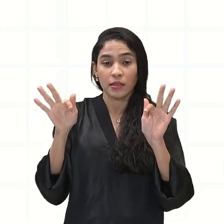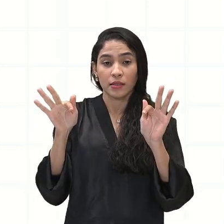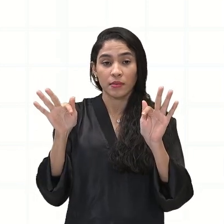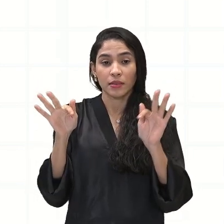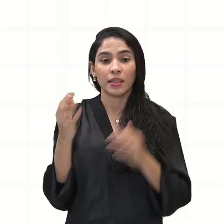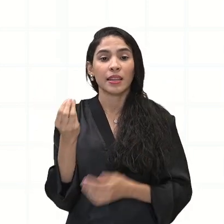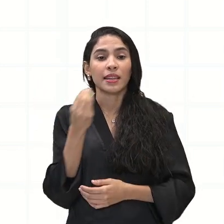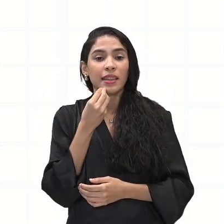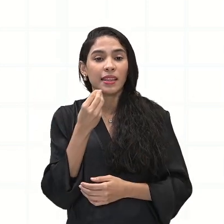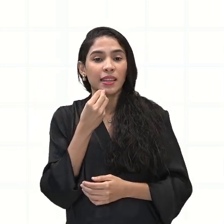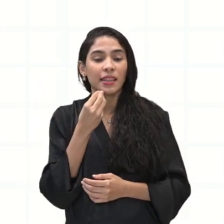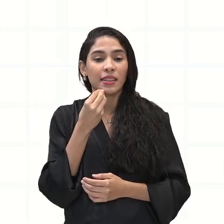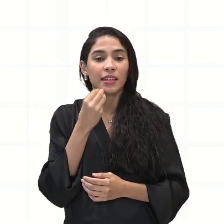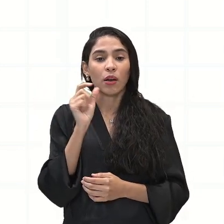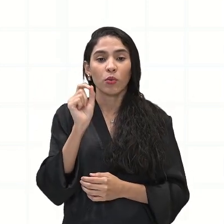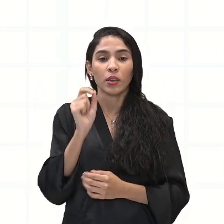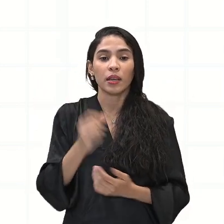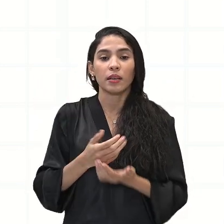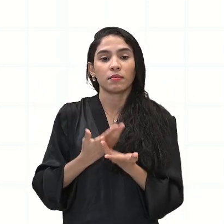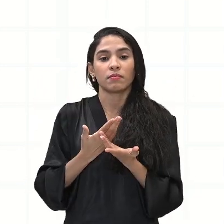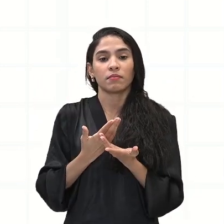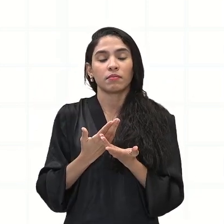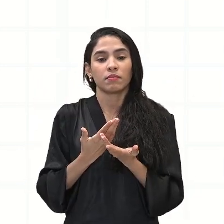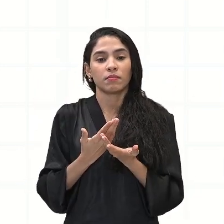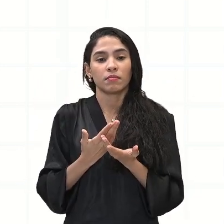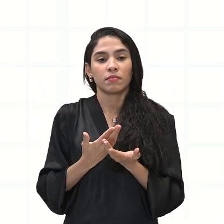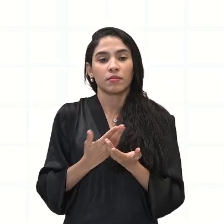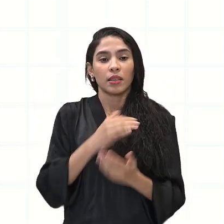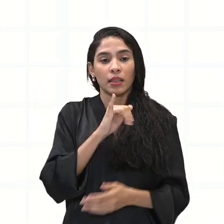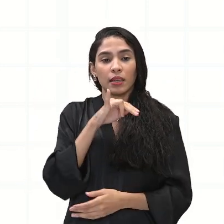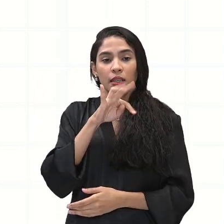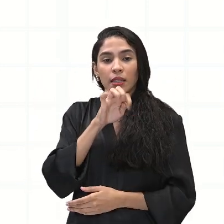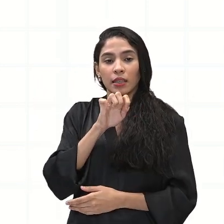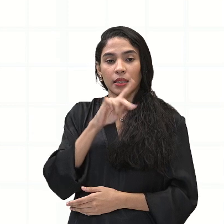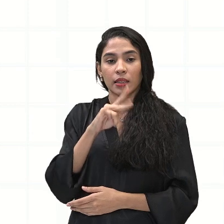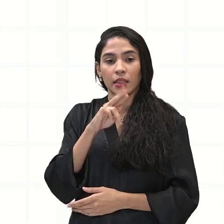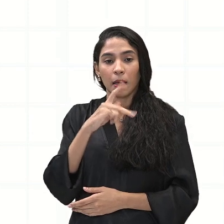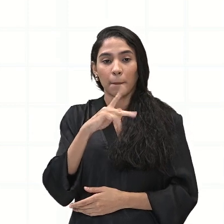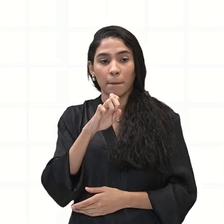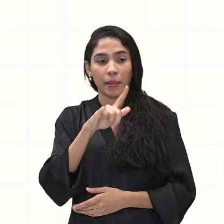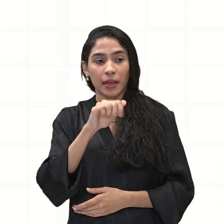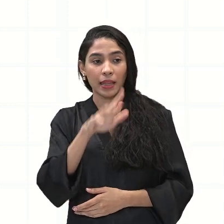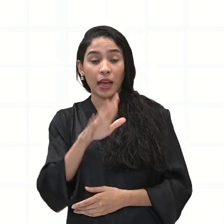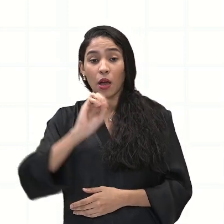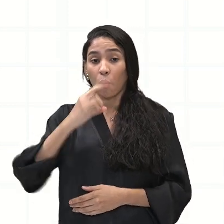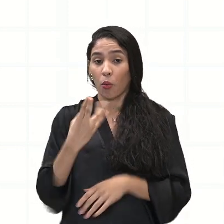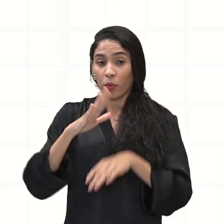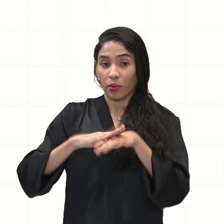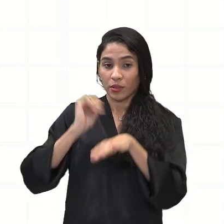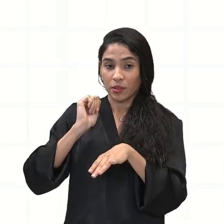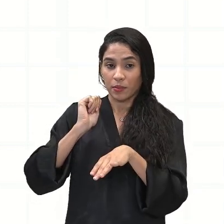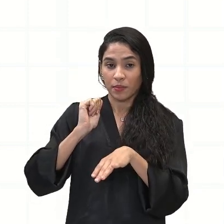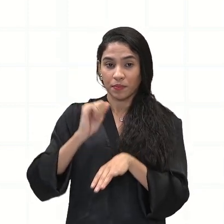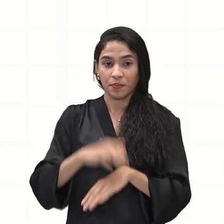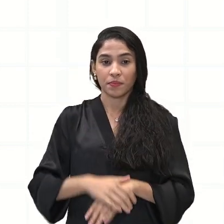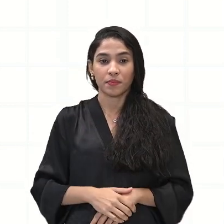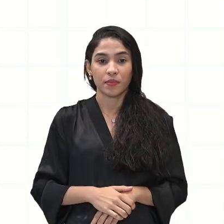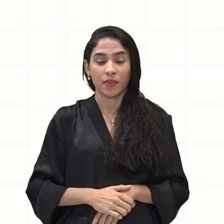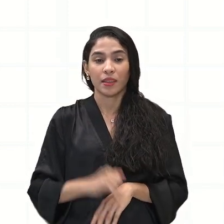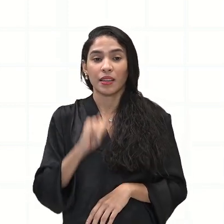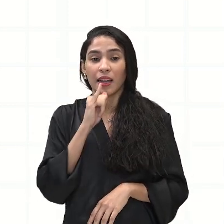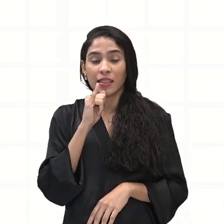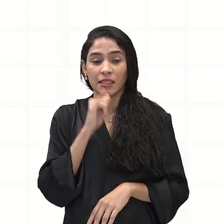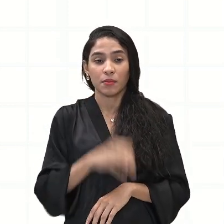para interpelar ou invocar. Então, o apóstrofe é essa figura